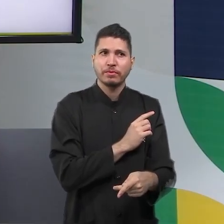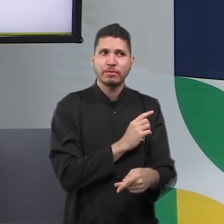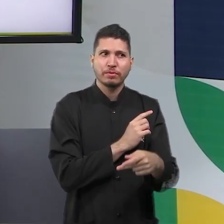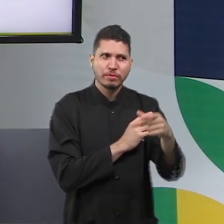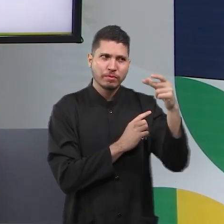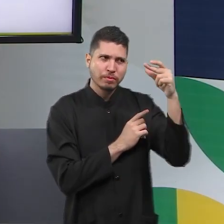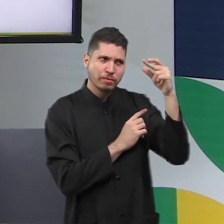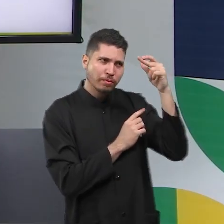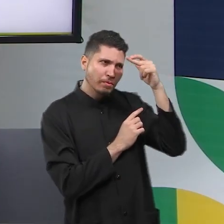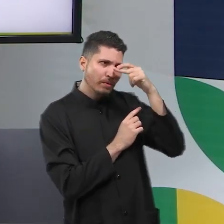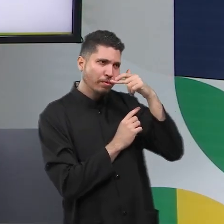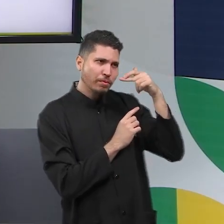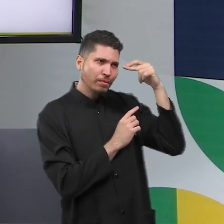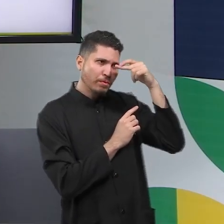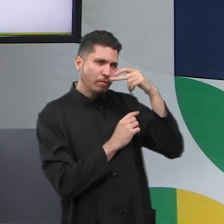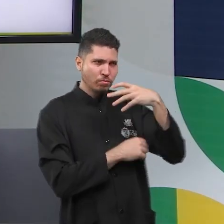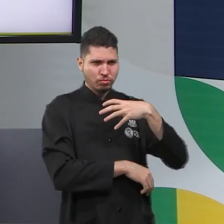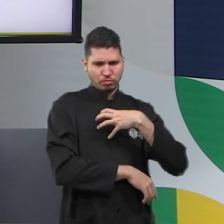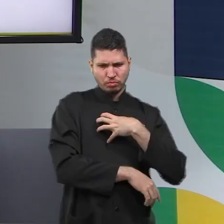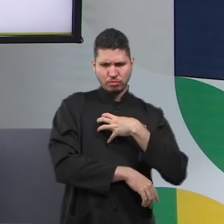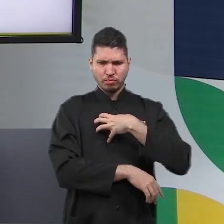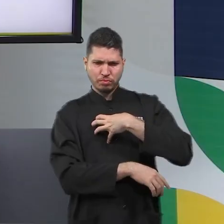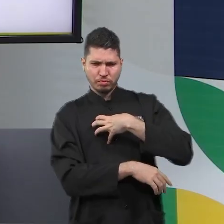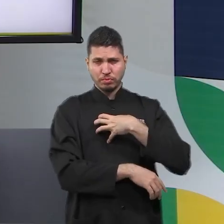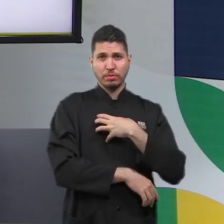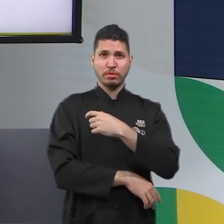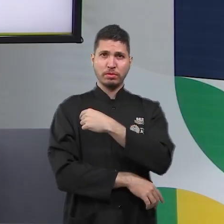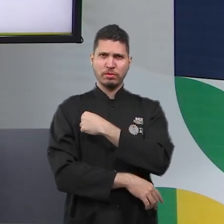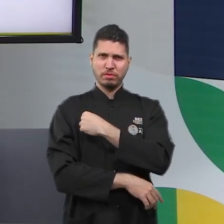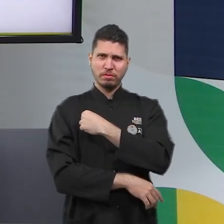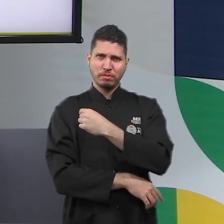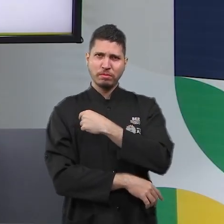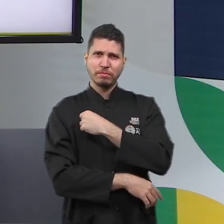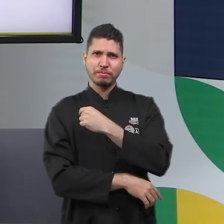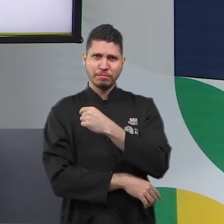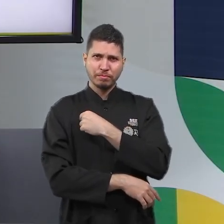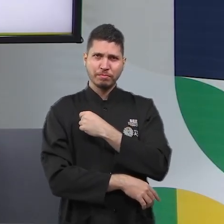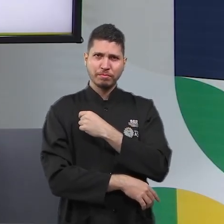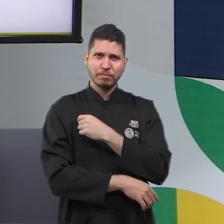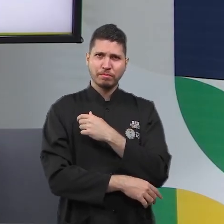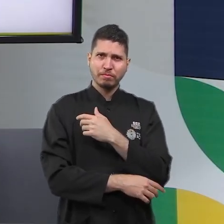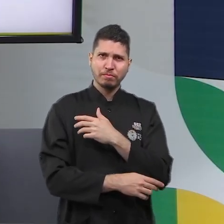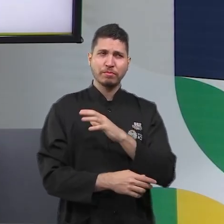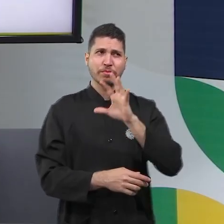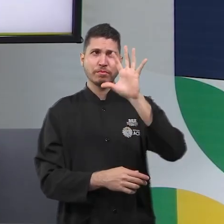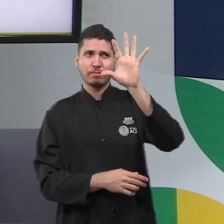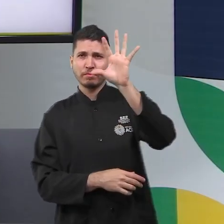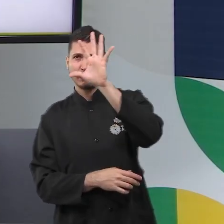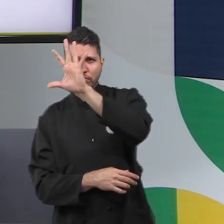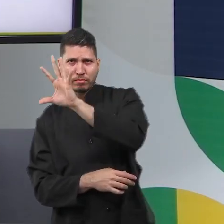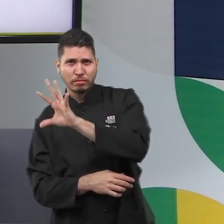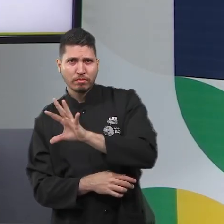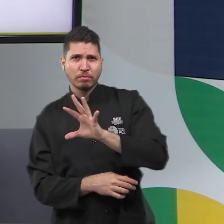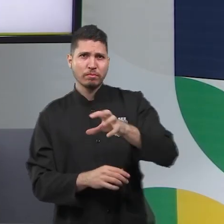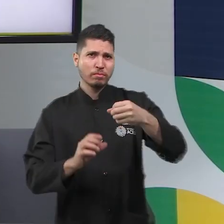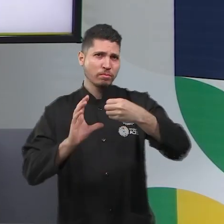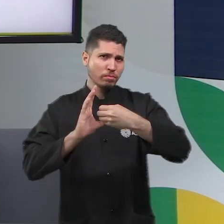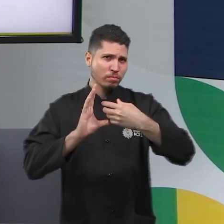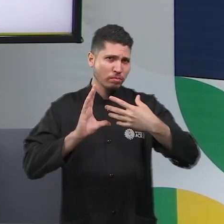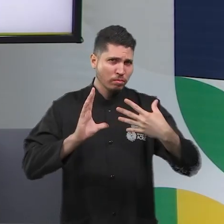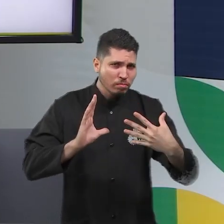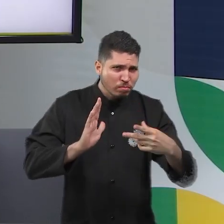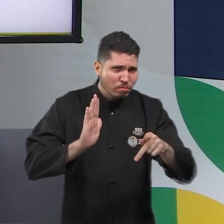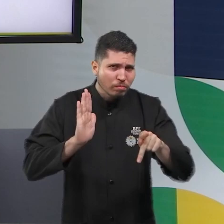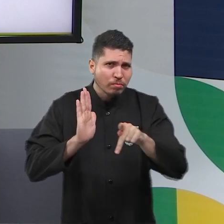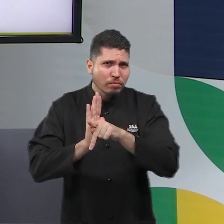observa o jeito de ser daquela pessoa, como ela se veste. Então, tem região que essas características elas são muito